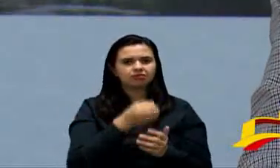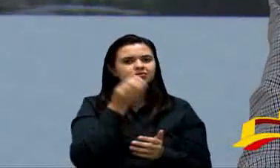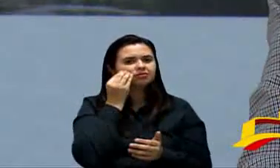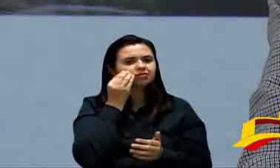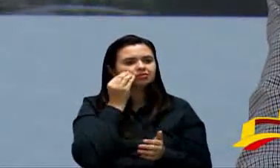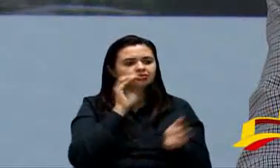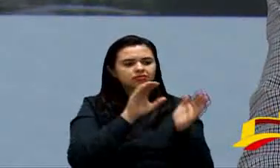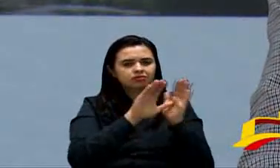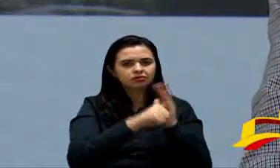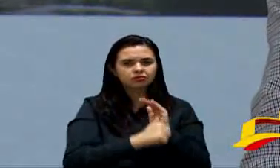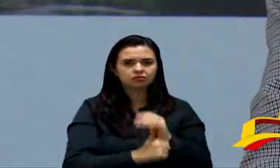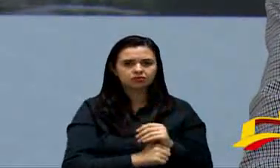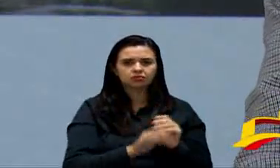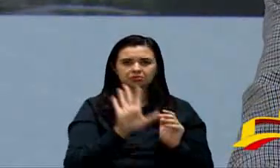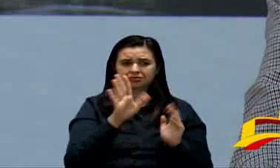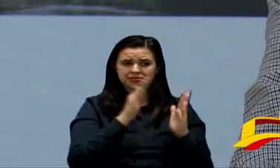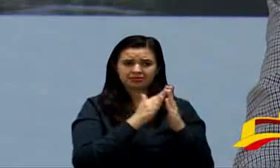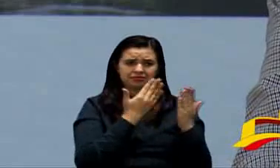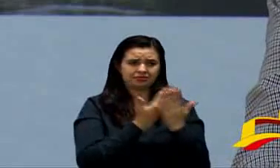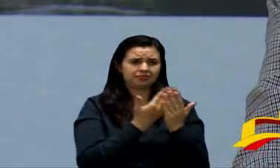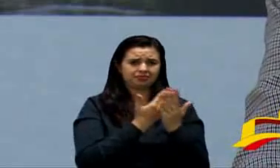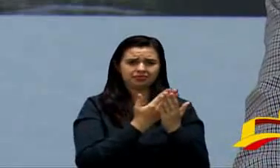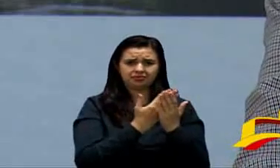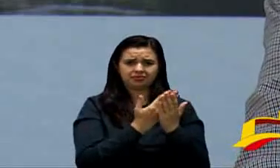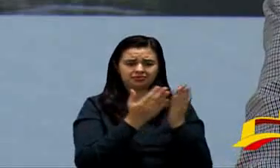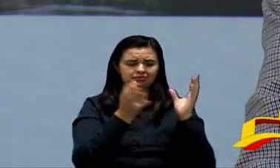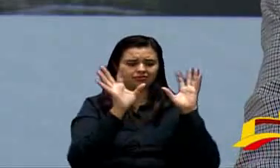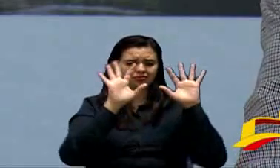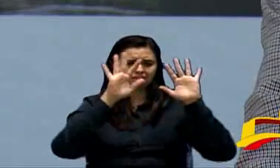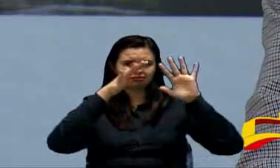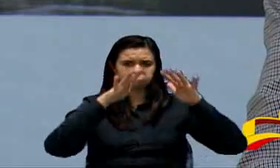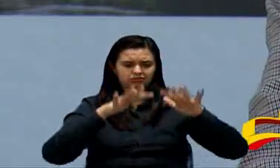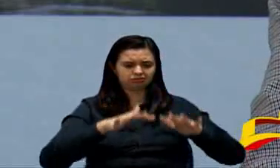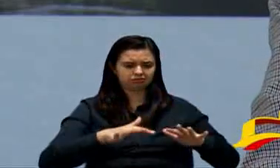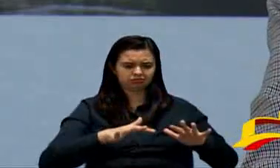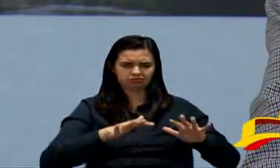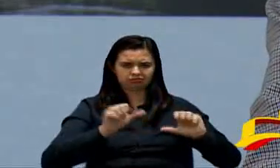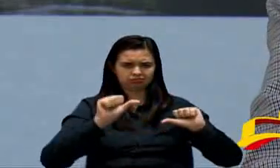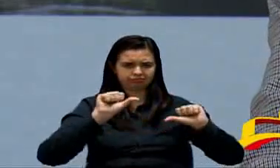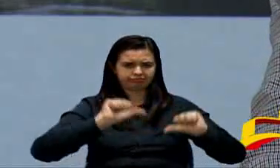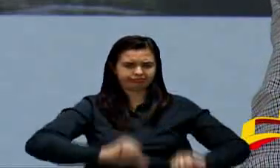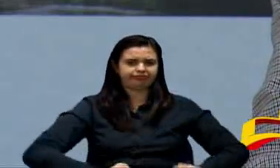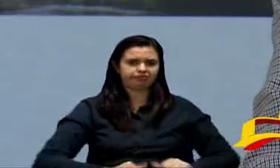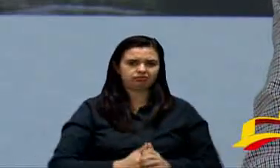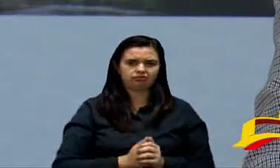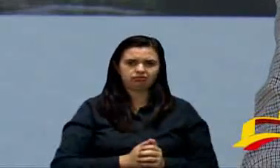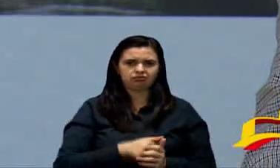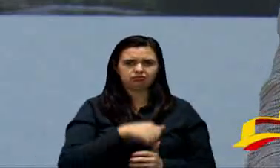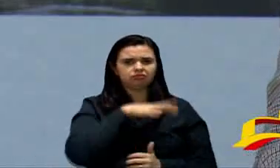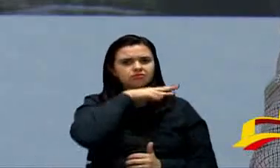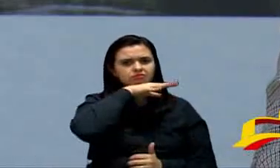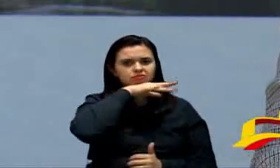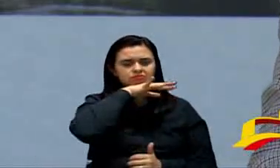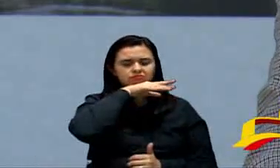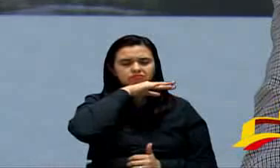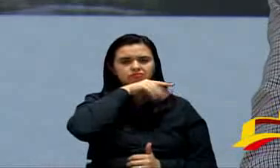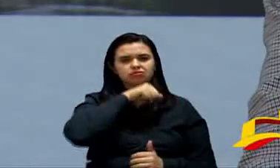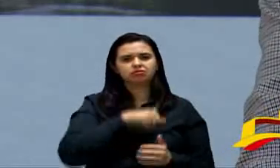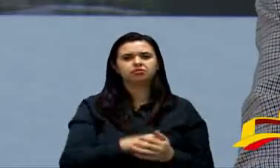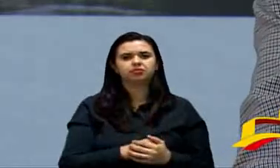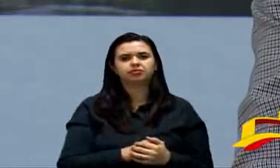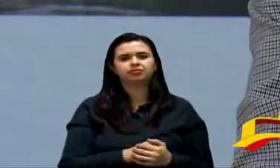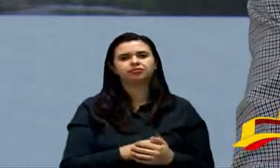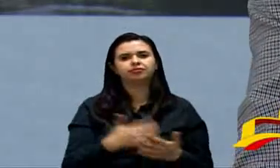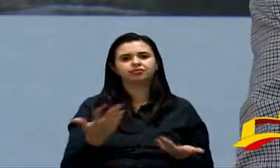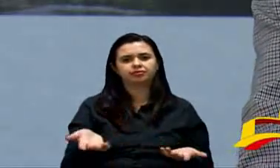está absolutamente destruída. Aquela mesma discussão do prédio do bairro do Iporanga, em que foi do Estado, passou